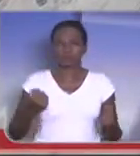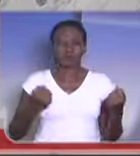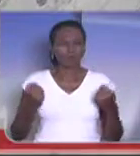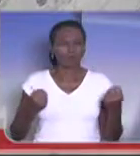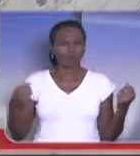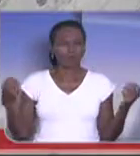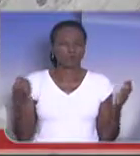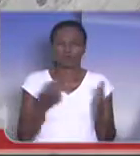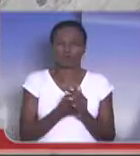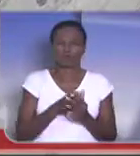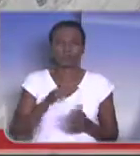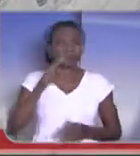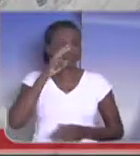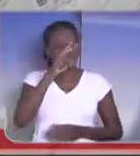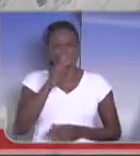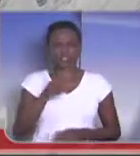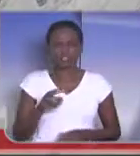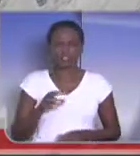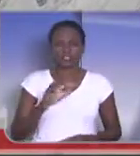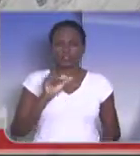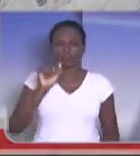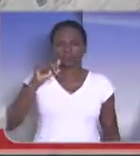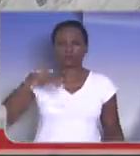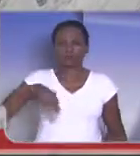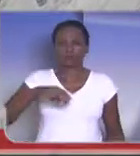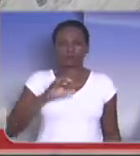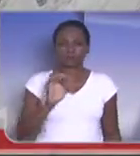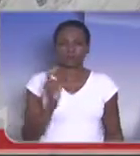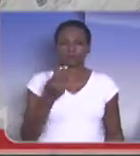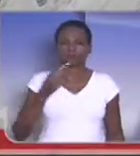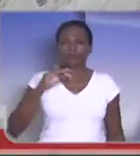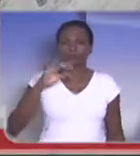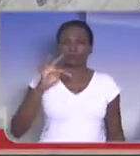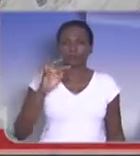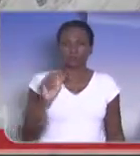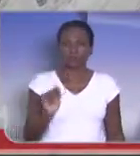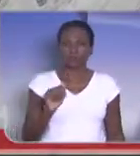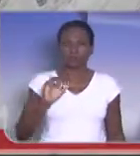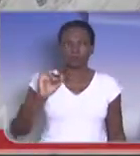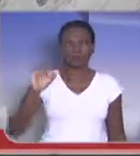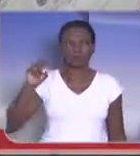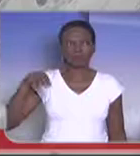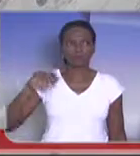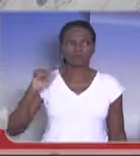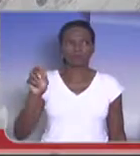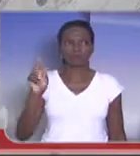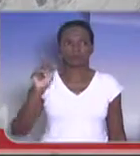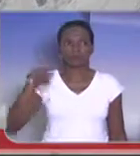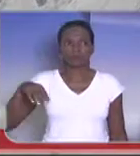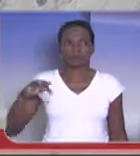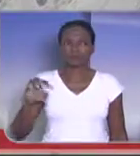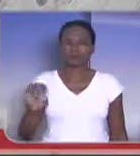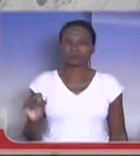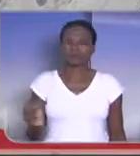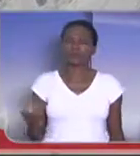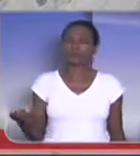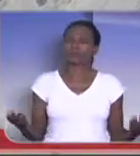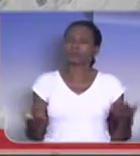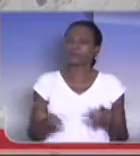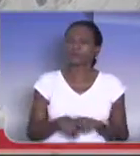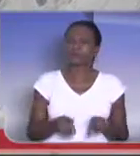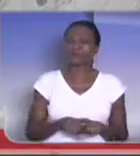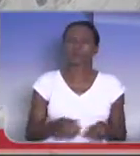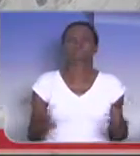a rodovia Anchieta Imigrantes. Hoje pela manhã em Jacareí houve um outro acidente terrível, e eu pergunto, aonde estão as